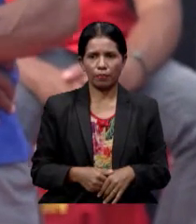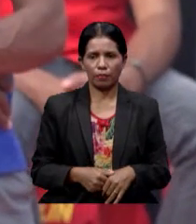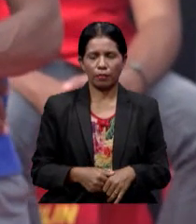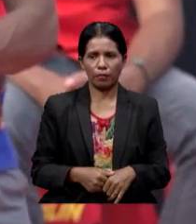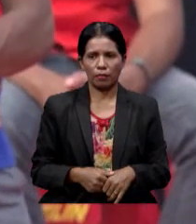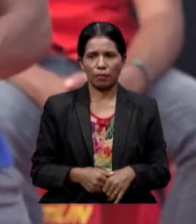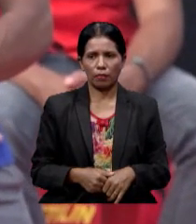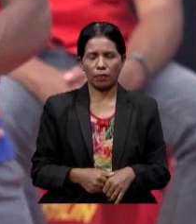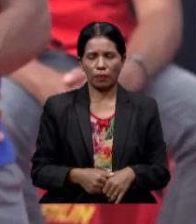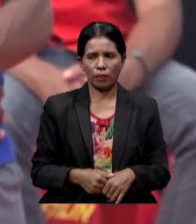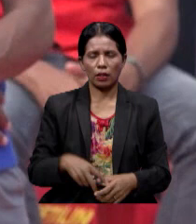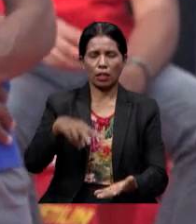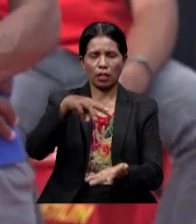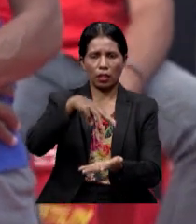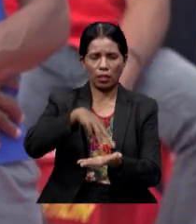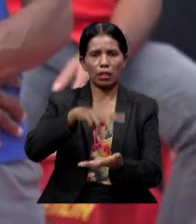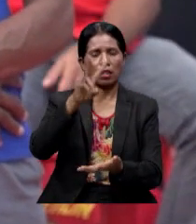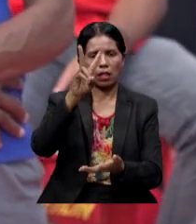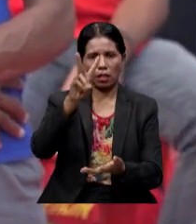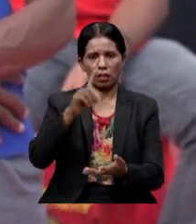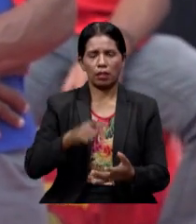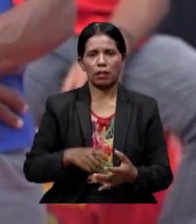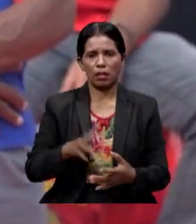I ring hat.